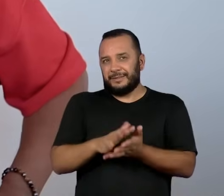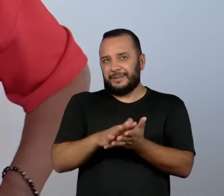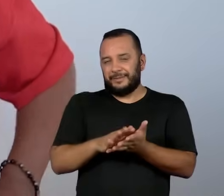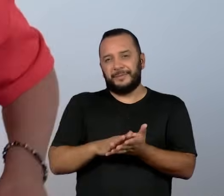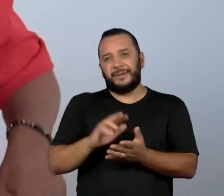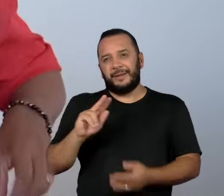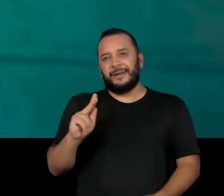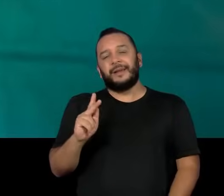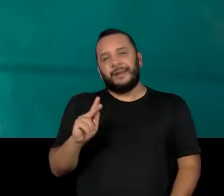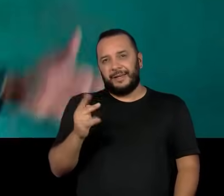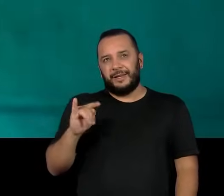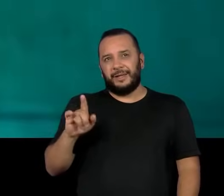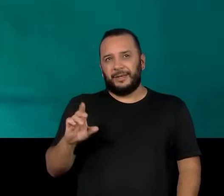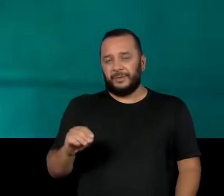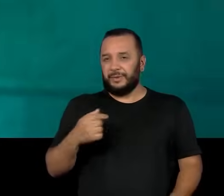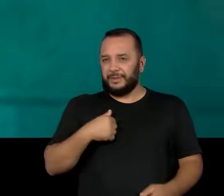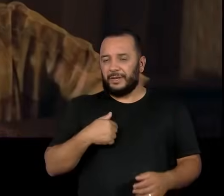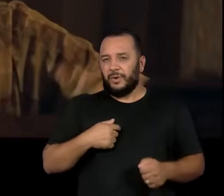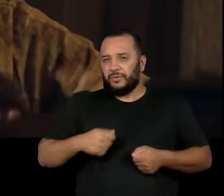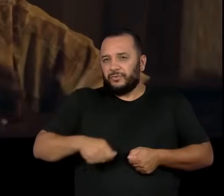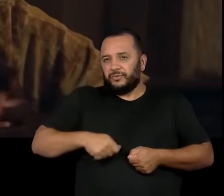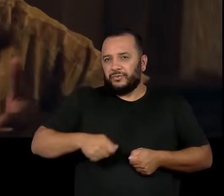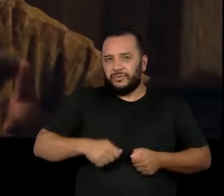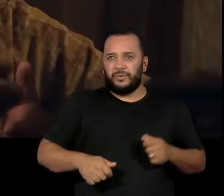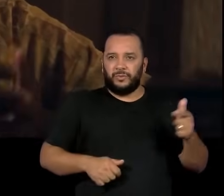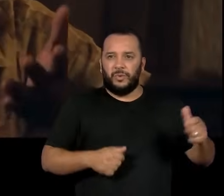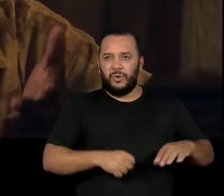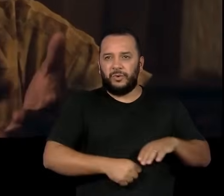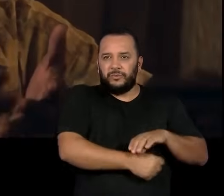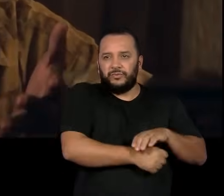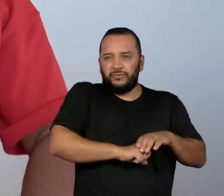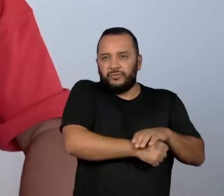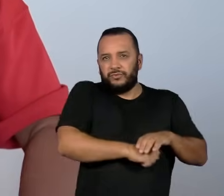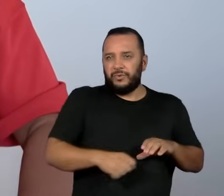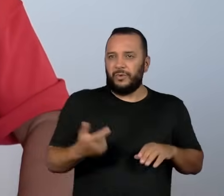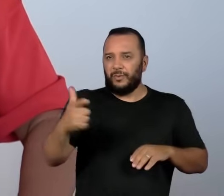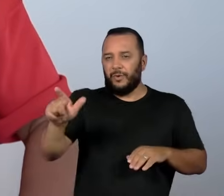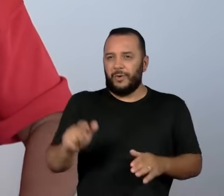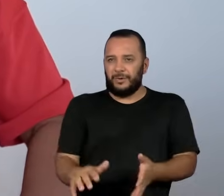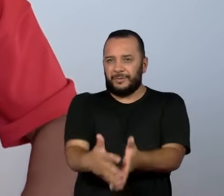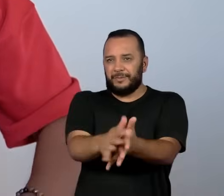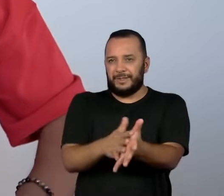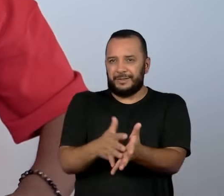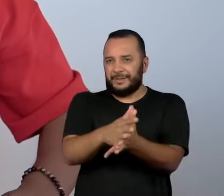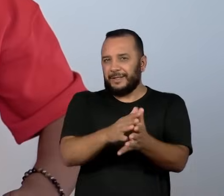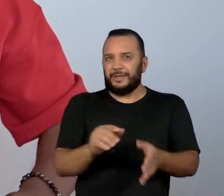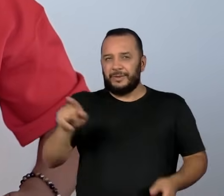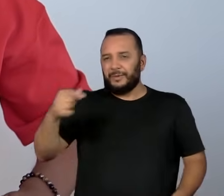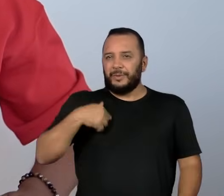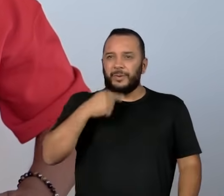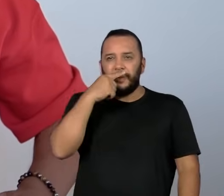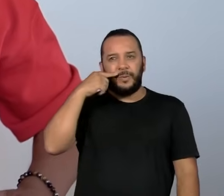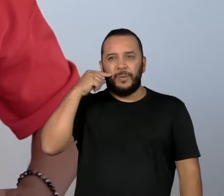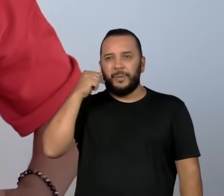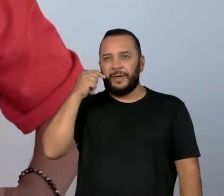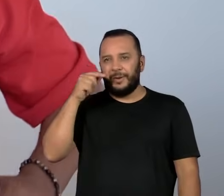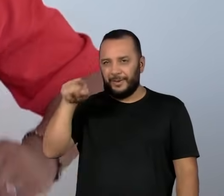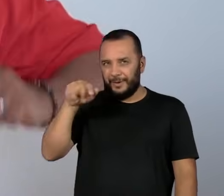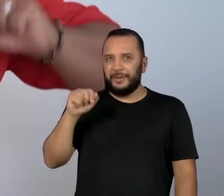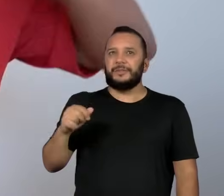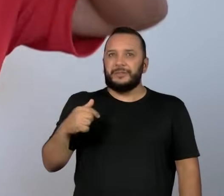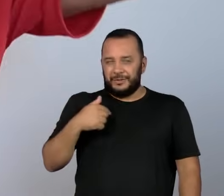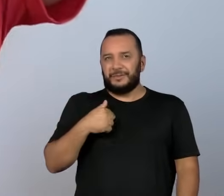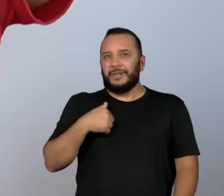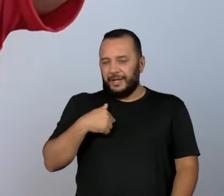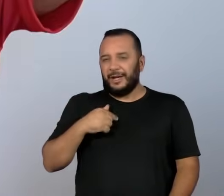Se eu sou o Reco-Reco, o Yuri é a cuíca, o Tauan passou a ser o pandeiro, né? O Bigode é o surdo de